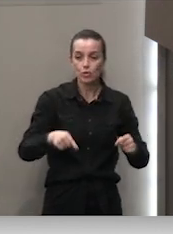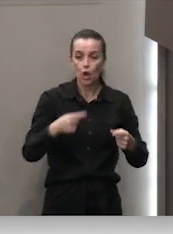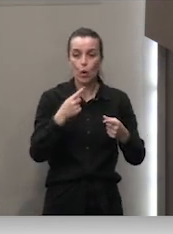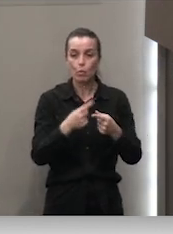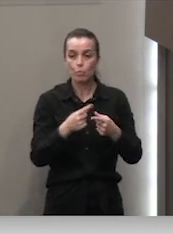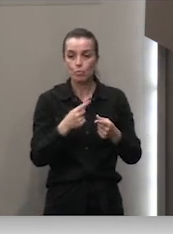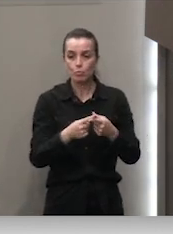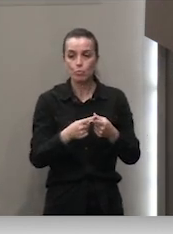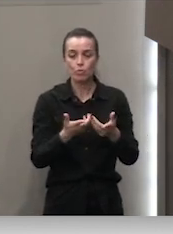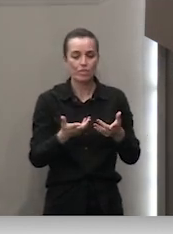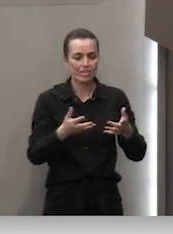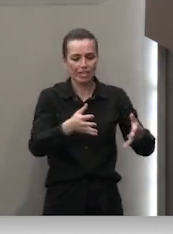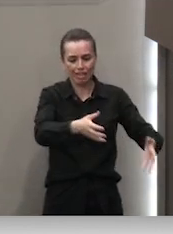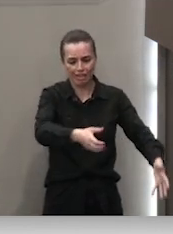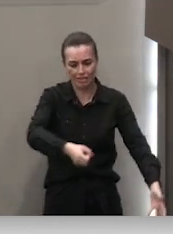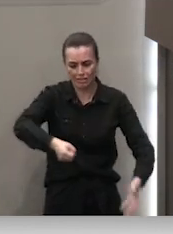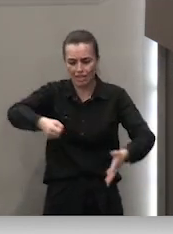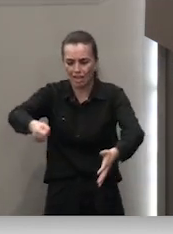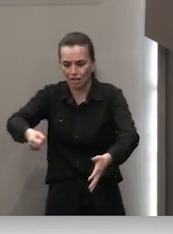que manipular